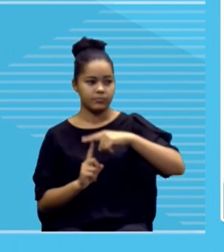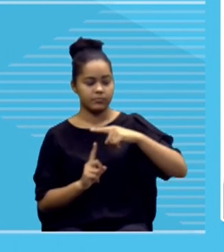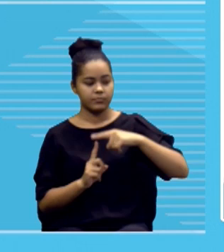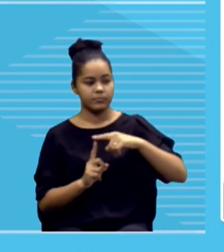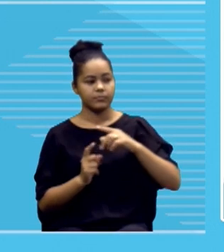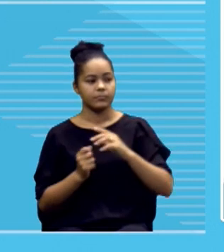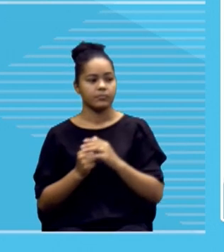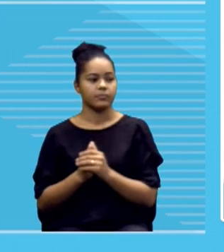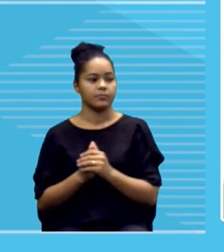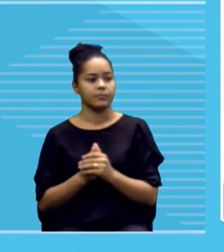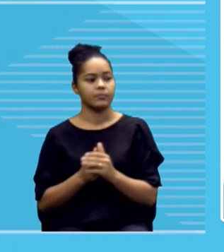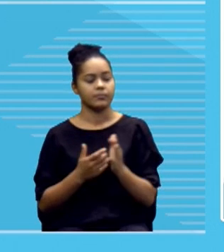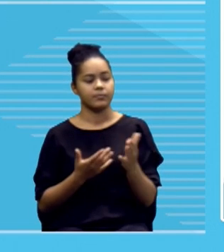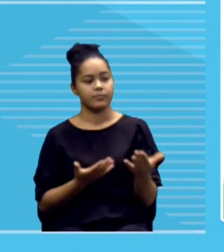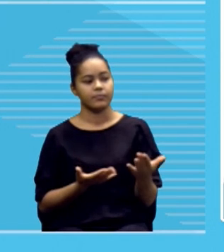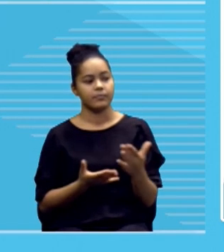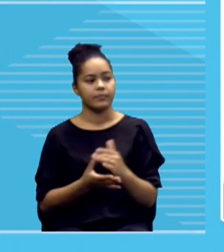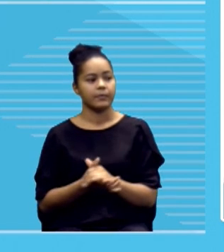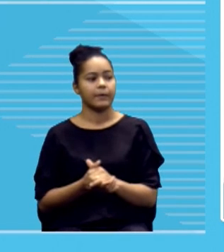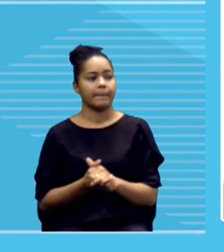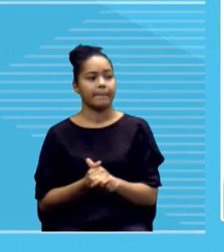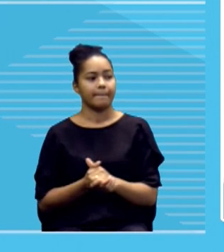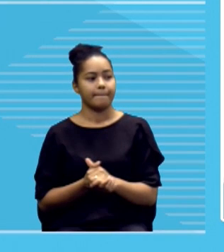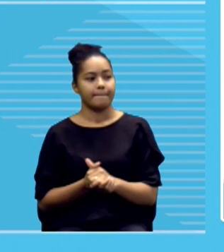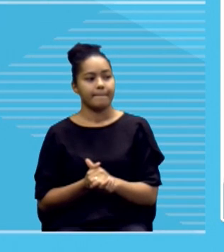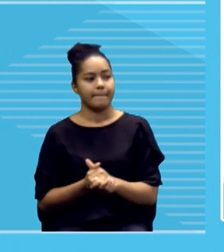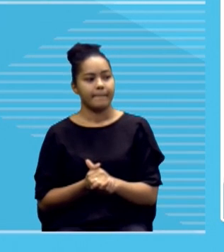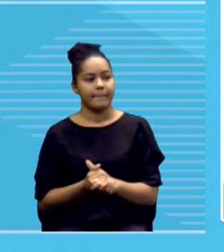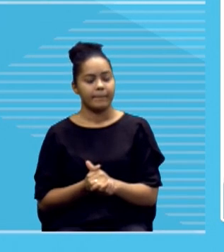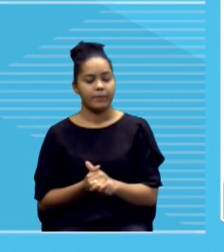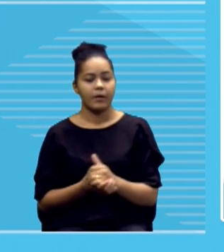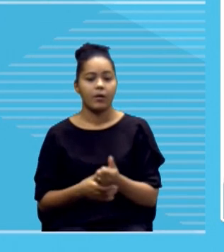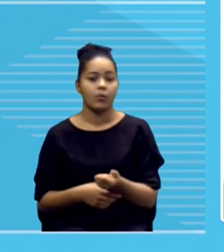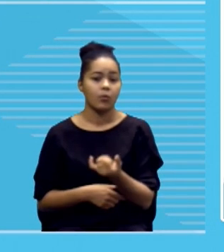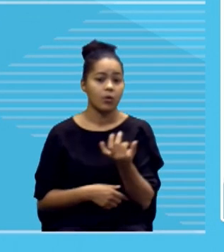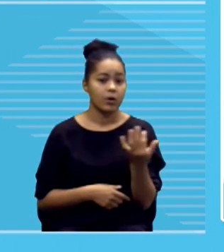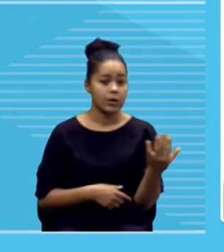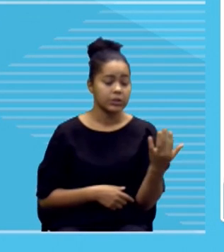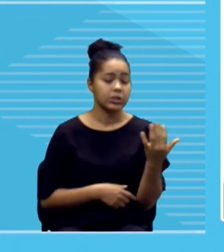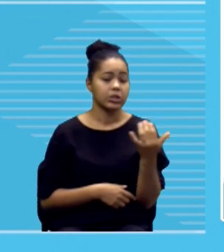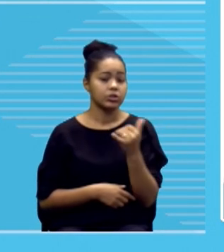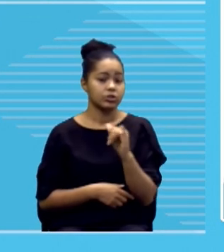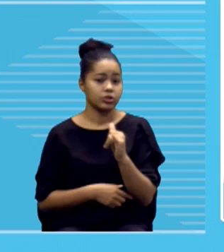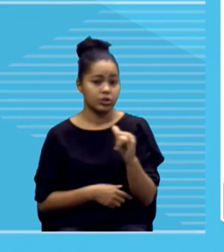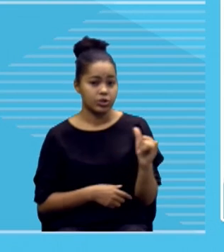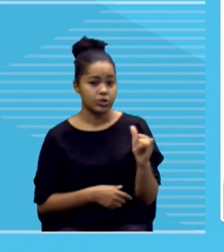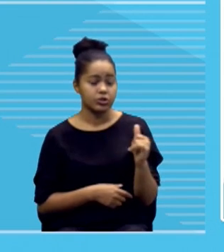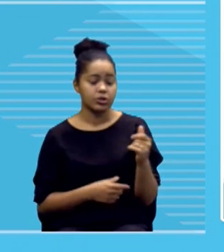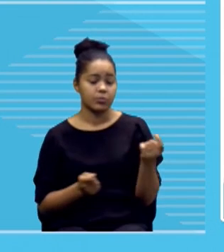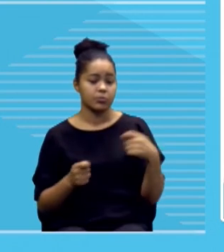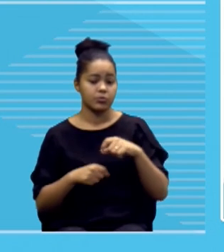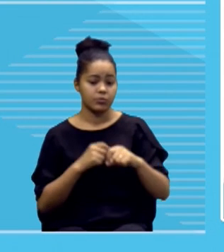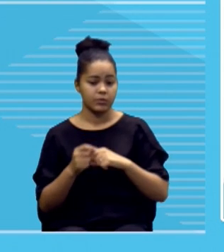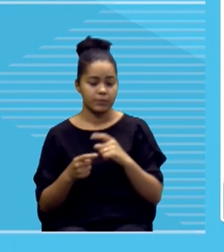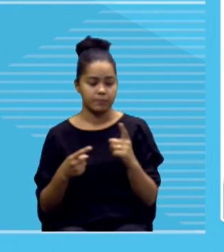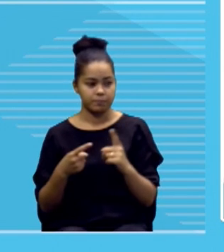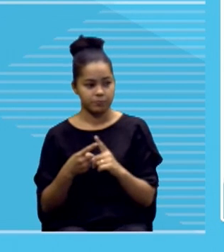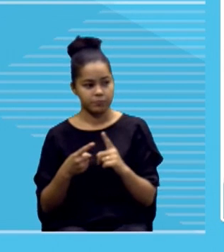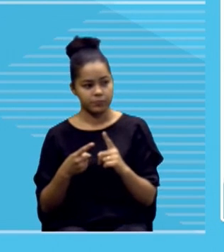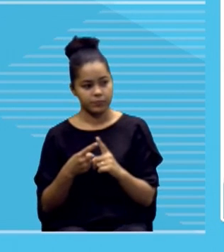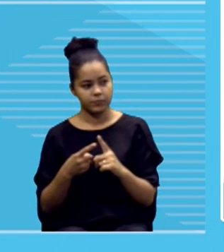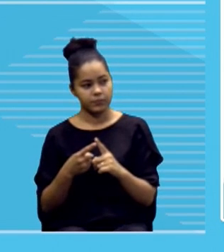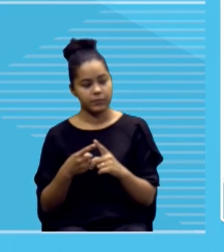tensão. Entretanto, a potência de distribuição pode ser dividida essencialmente em redes